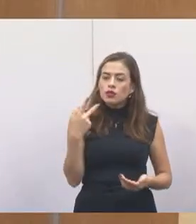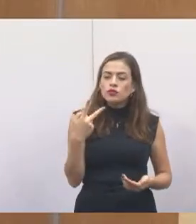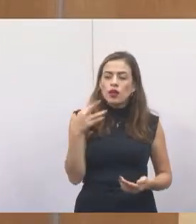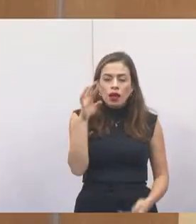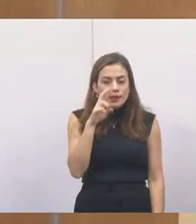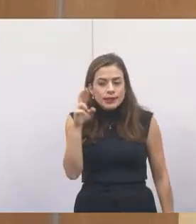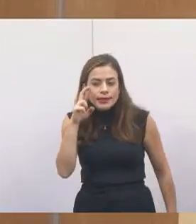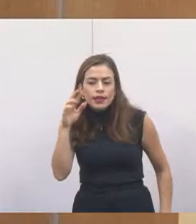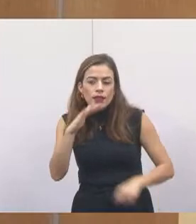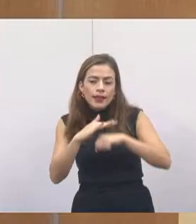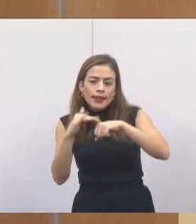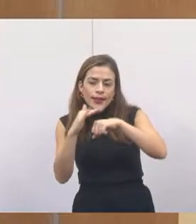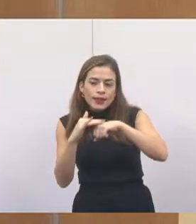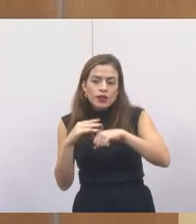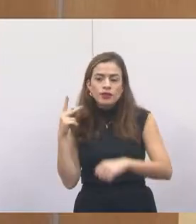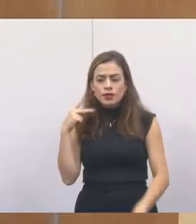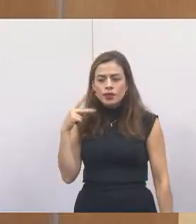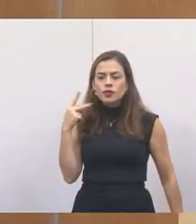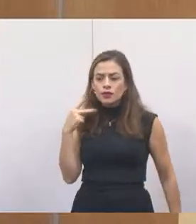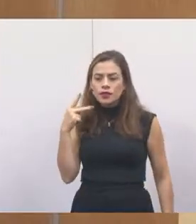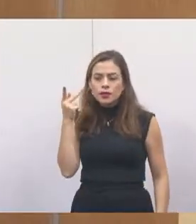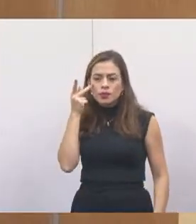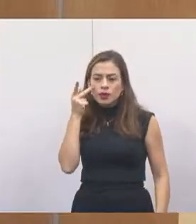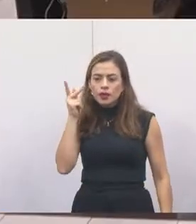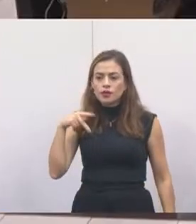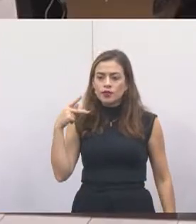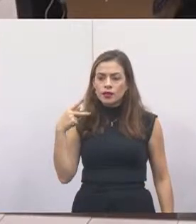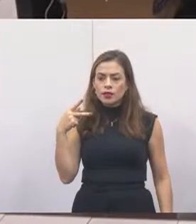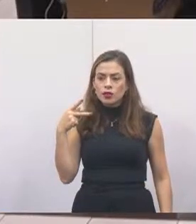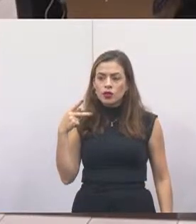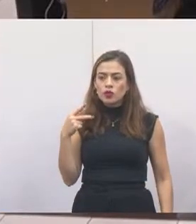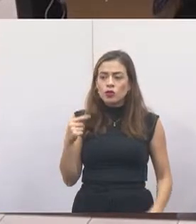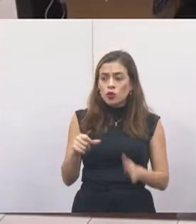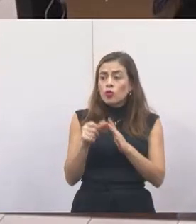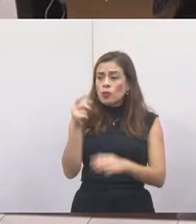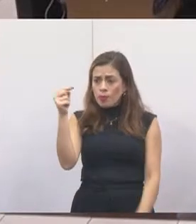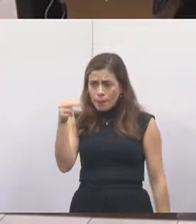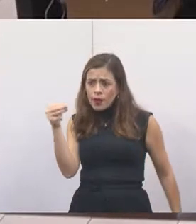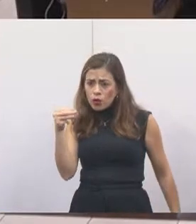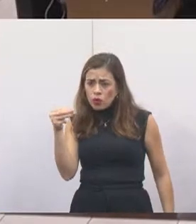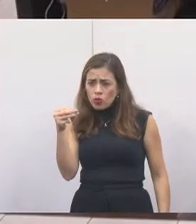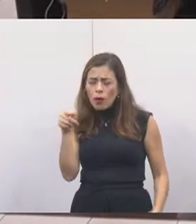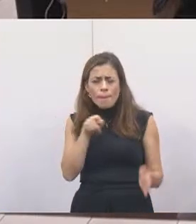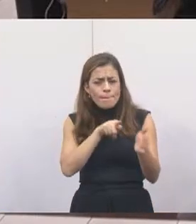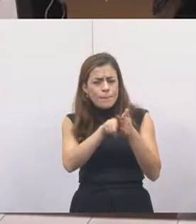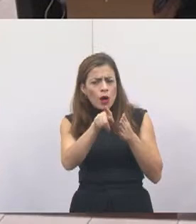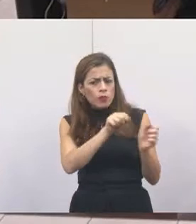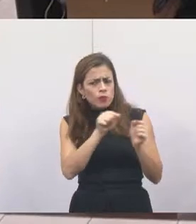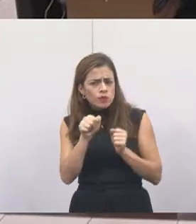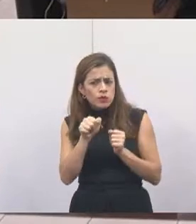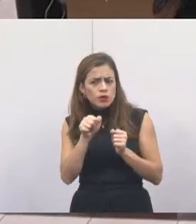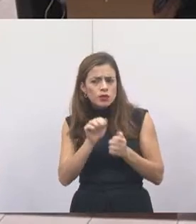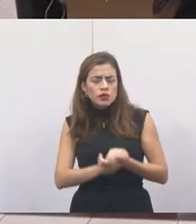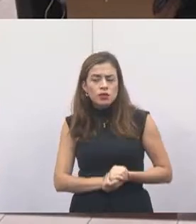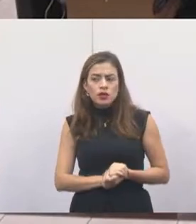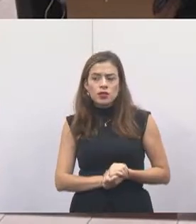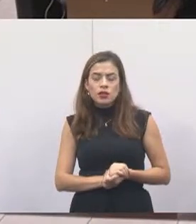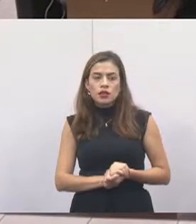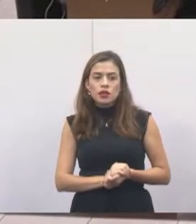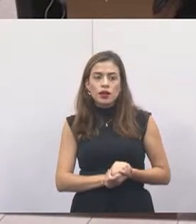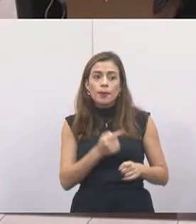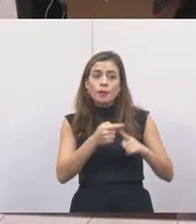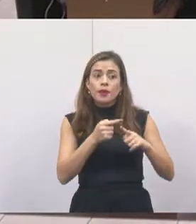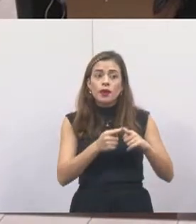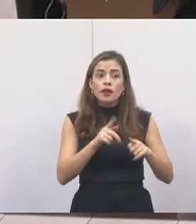carinho e votem favorável a essa resolução. Vereador Paulinho, só um minuto, posso fazer uma pergunta para Vossa Senhoria? Até porque se trata